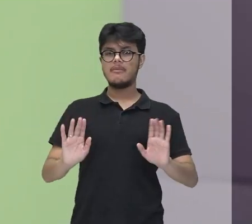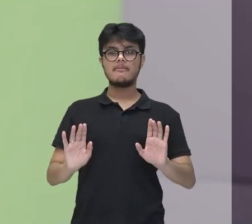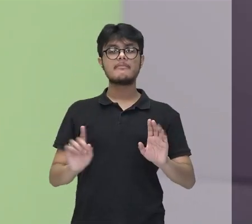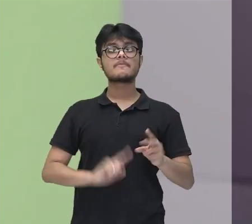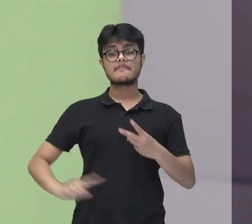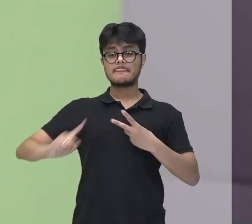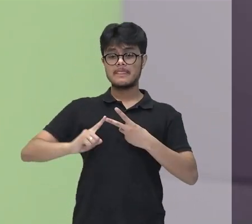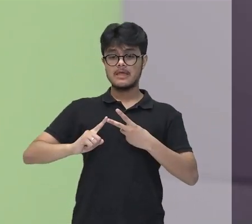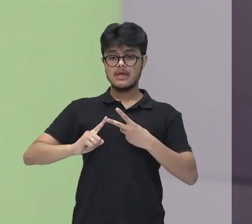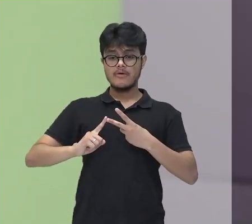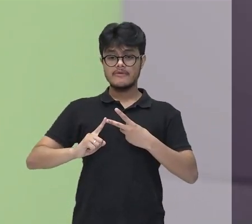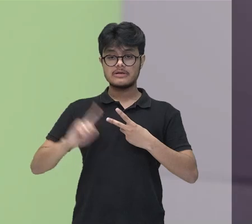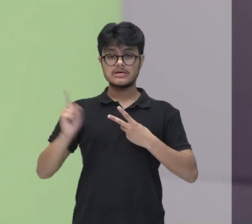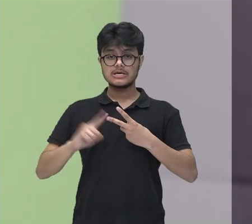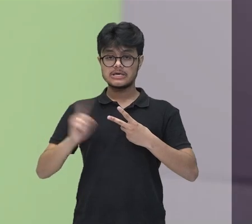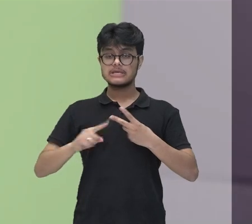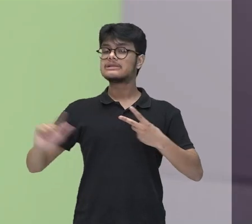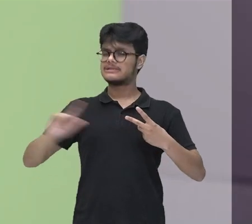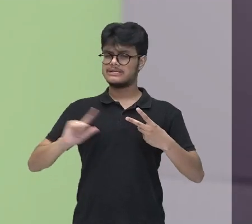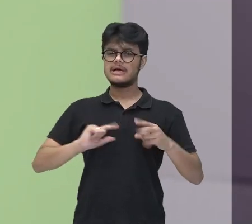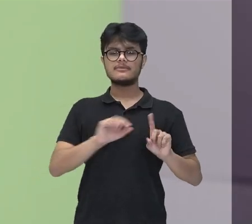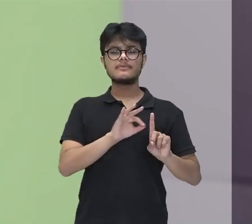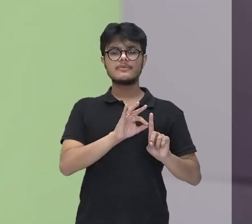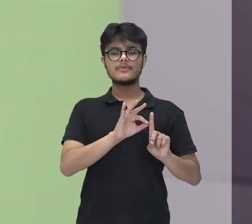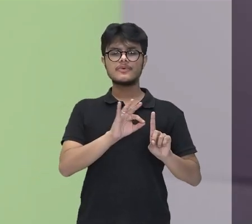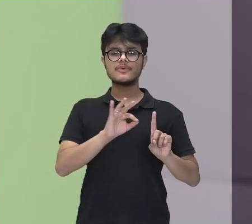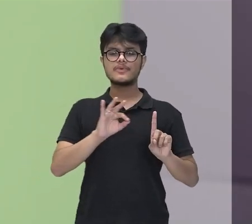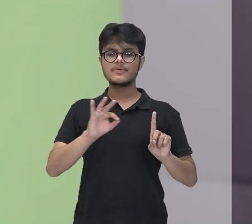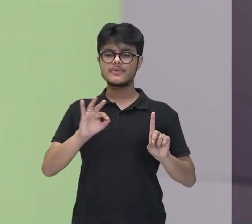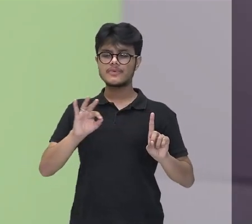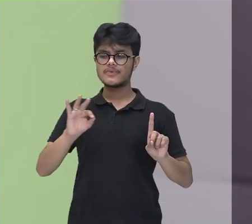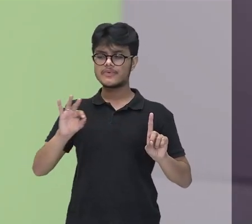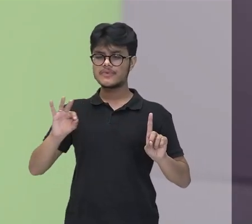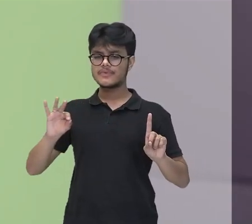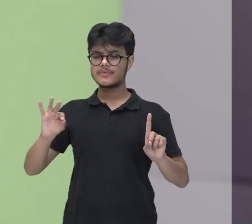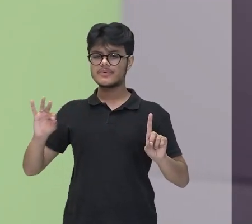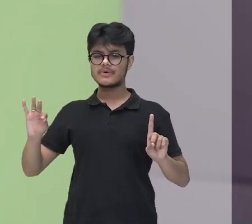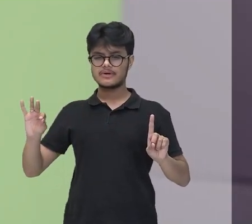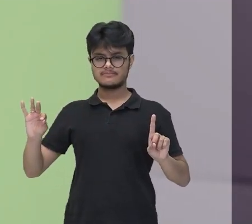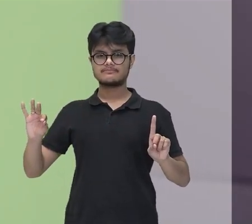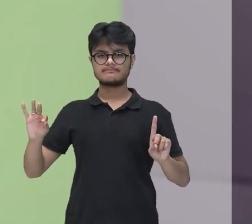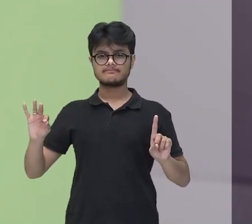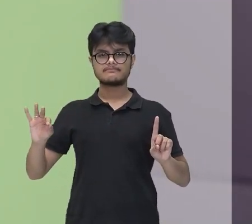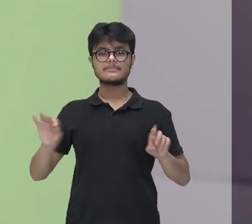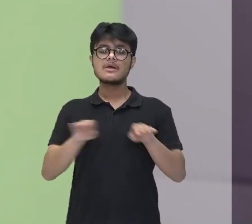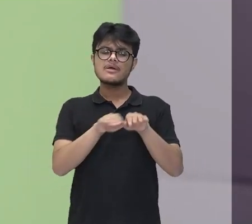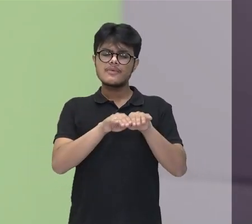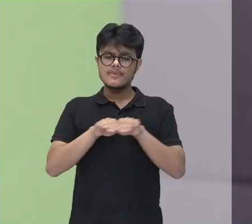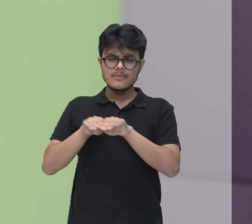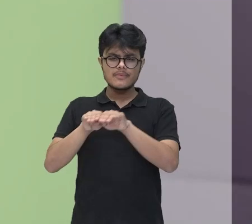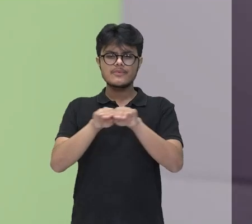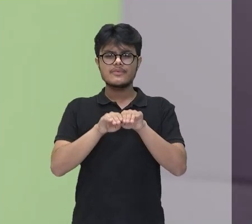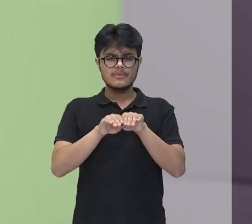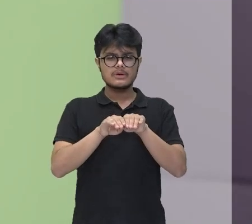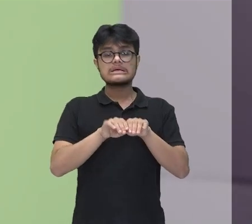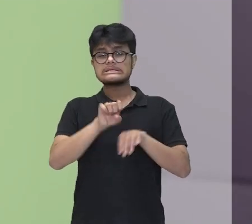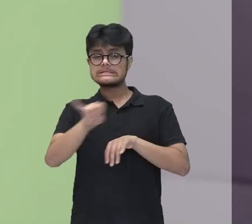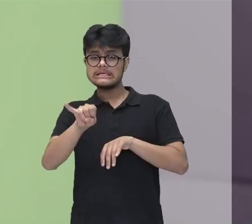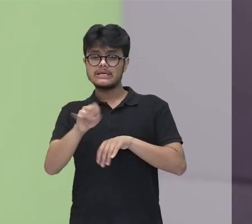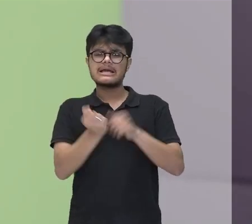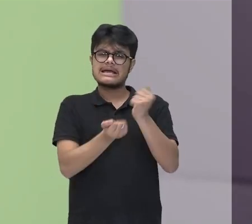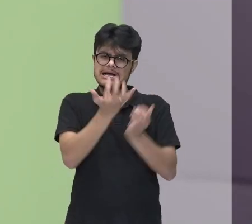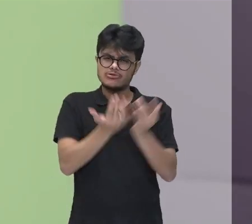de agitação, e é isso mesmo, elas ficam agitadas. Quanto maior